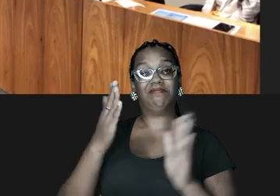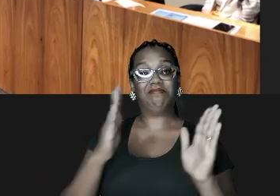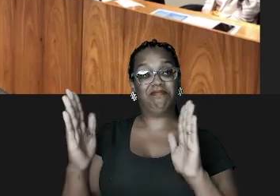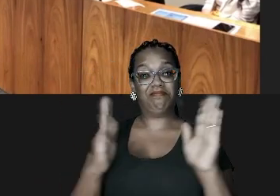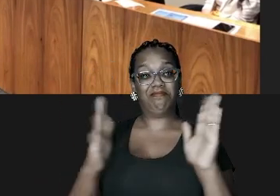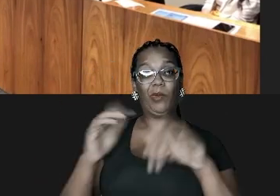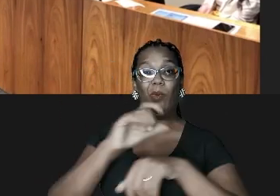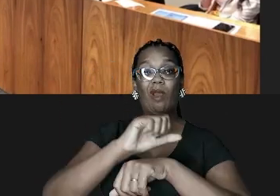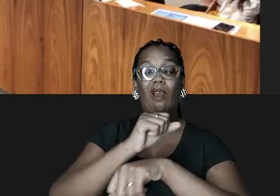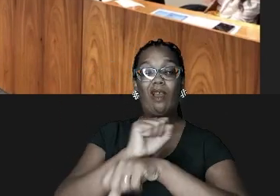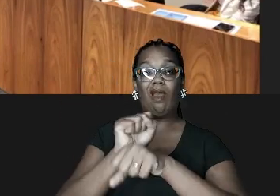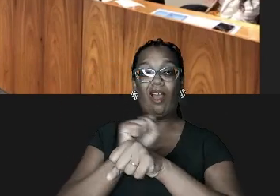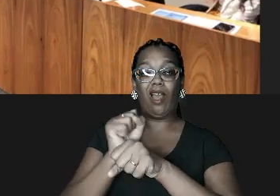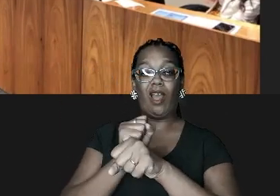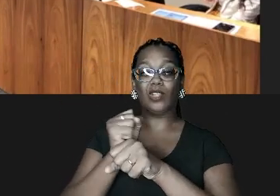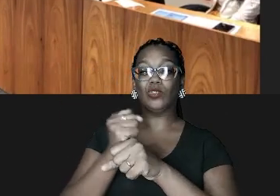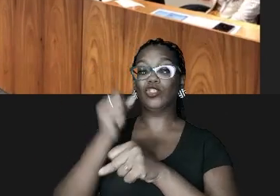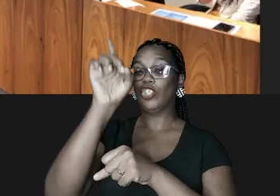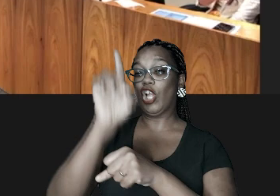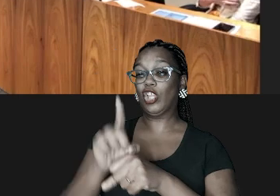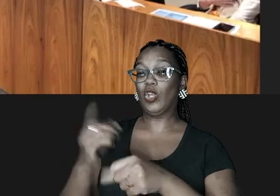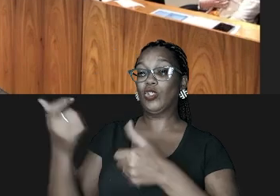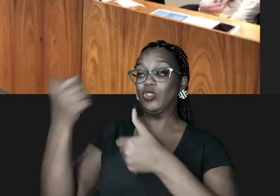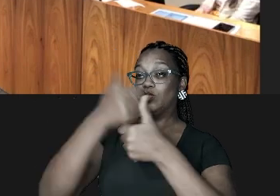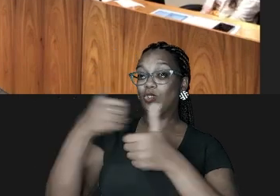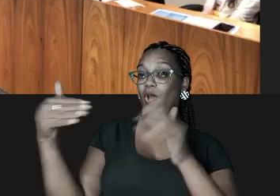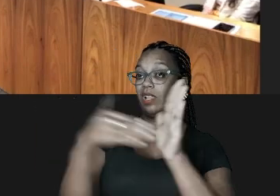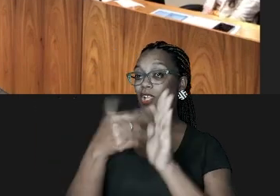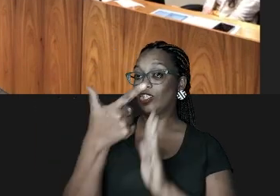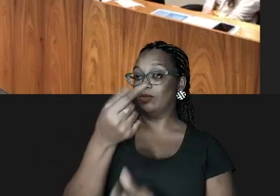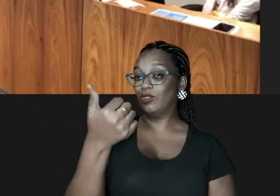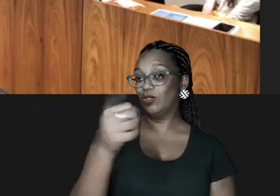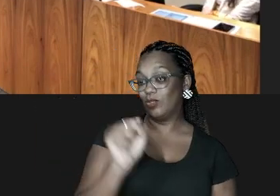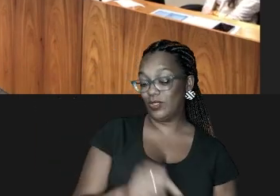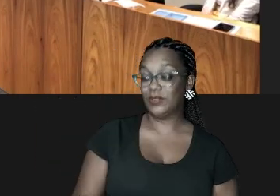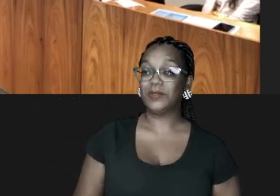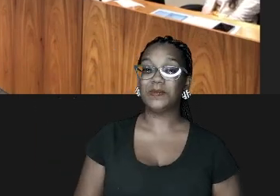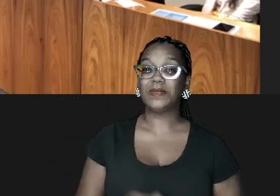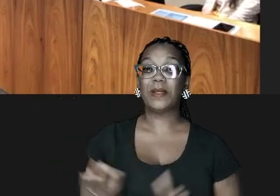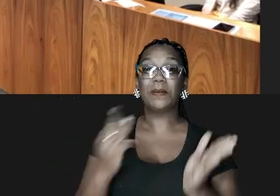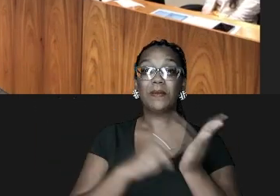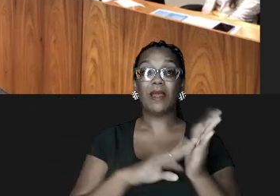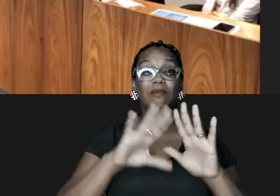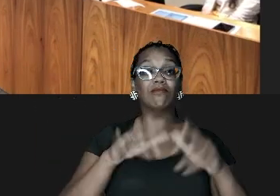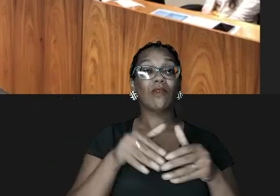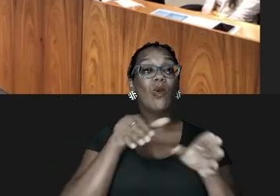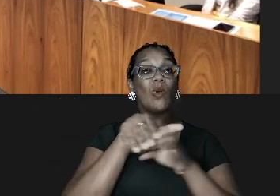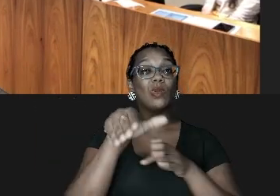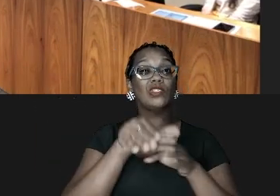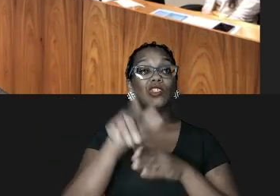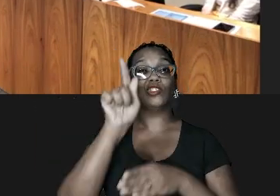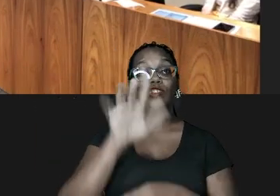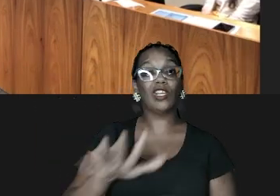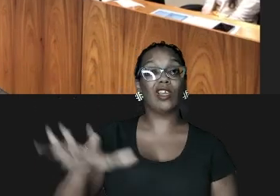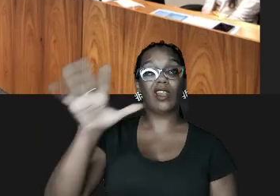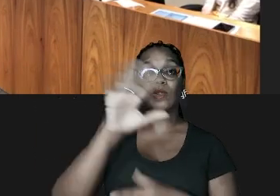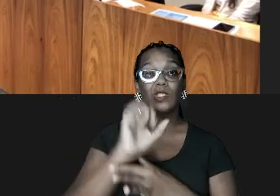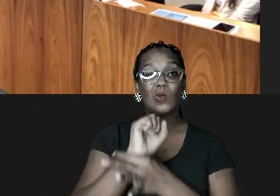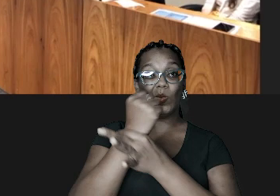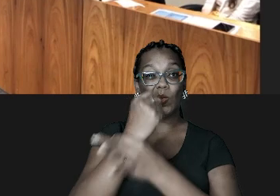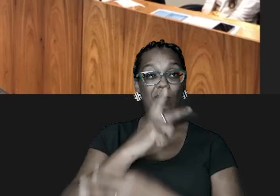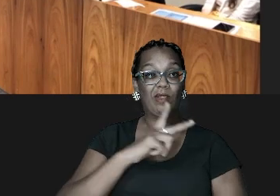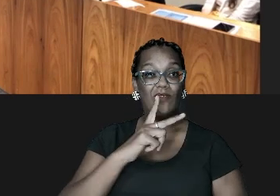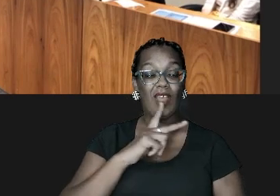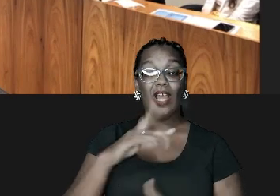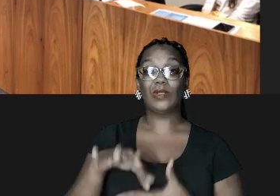mandato para atuar como diretor substituto até 2018 foi membro suplente do Conselho Nacional de seguros privados